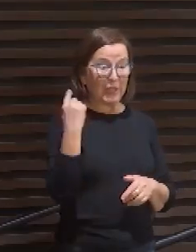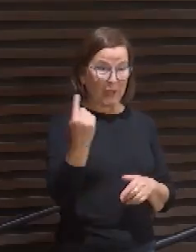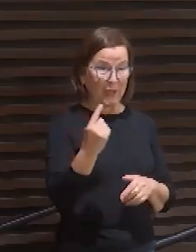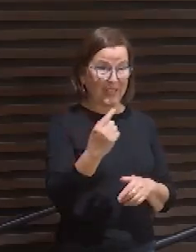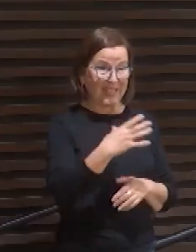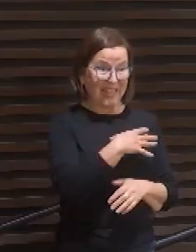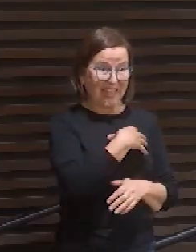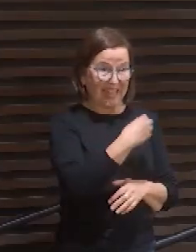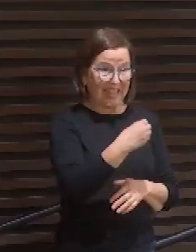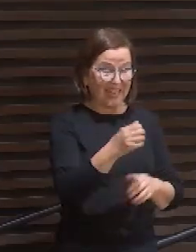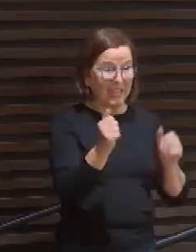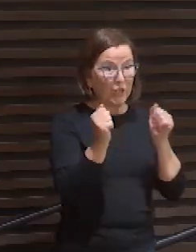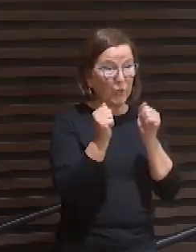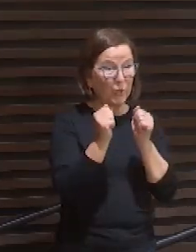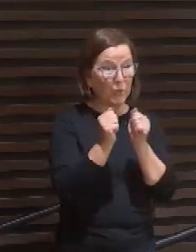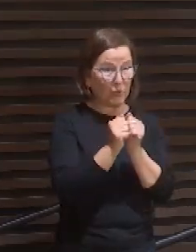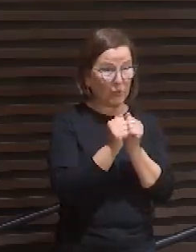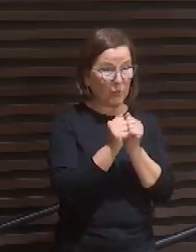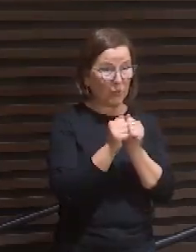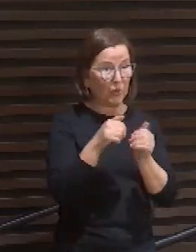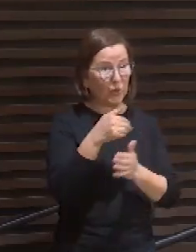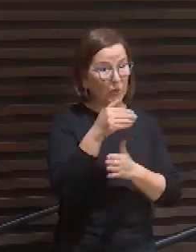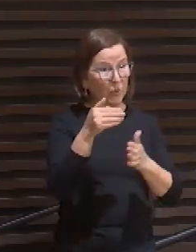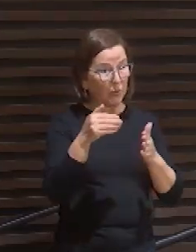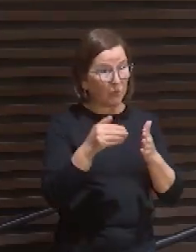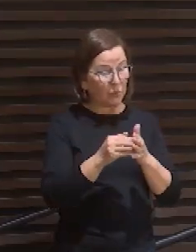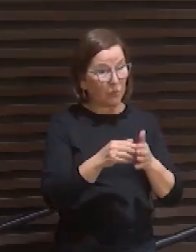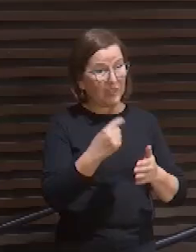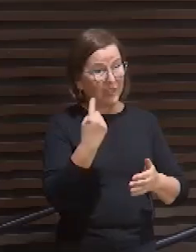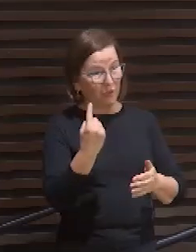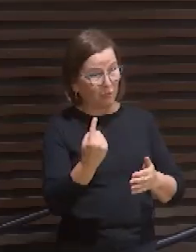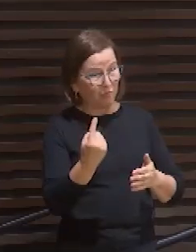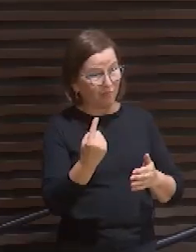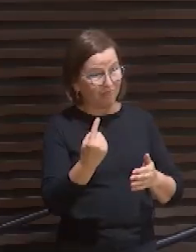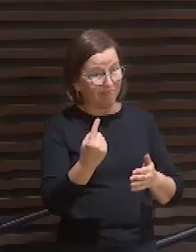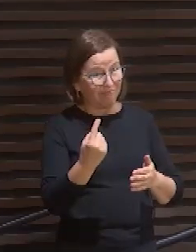co-herdeiros, tudo que é de um é de todos.